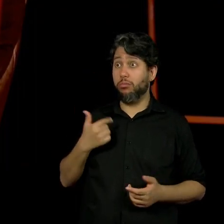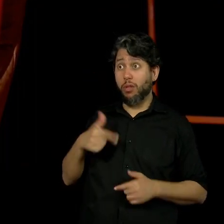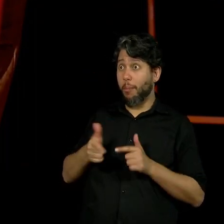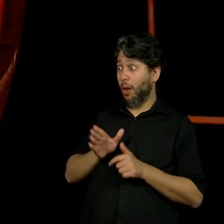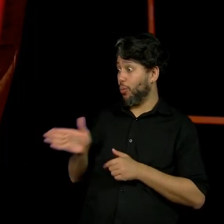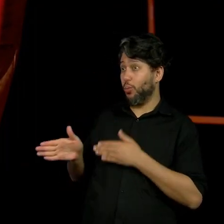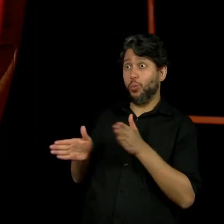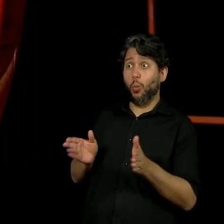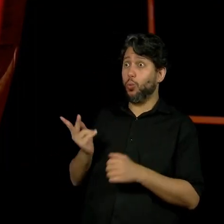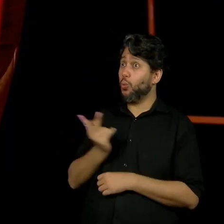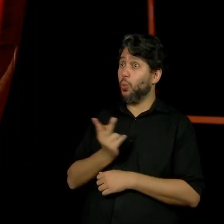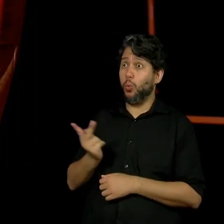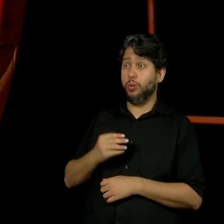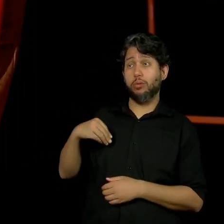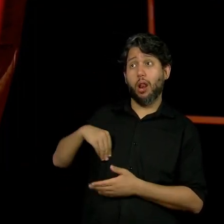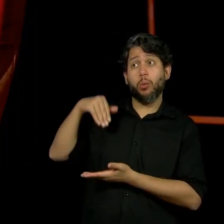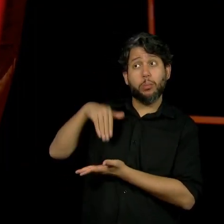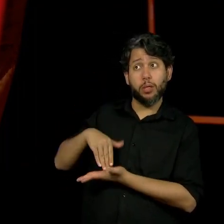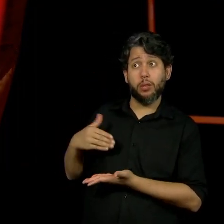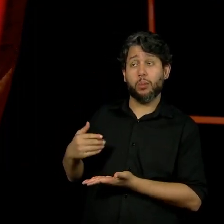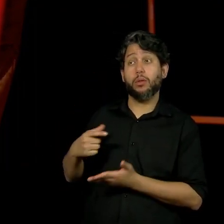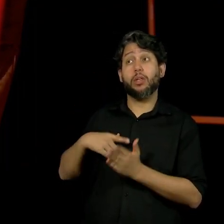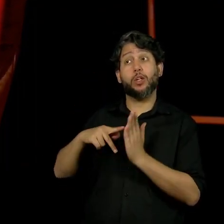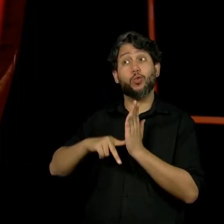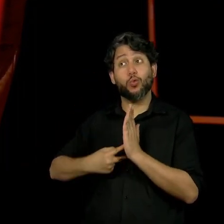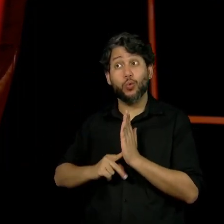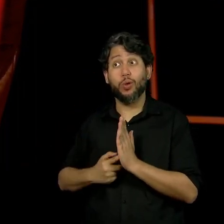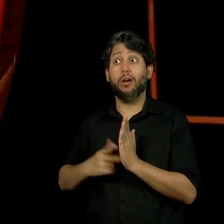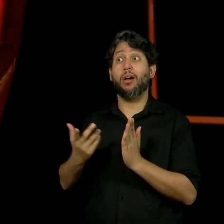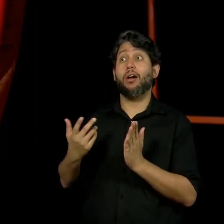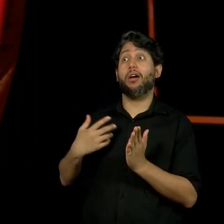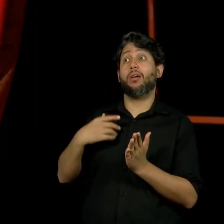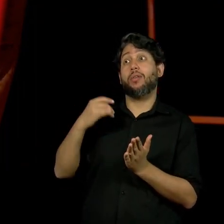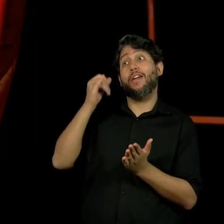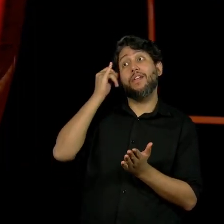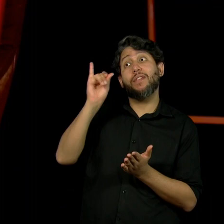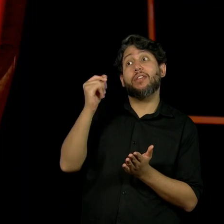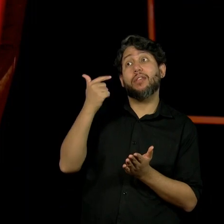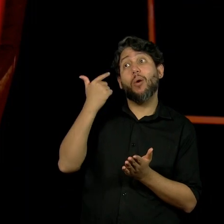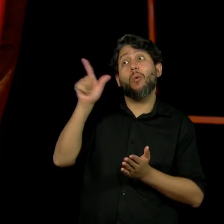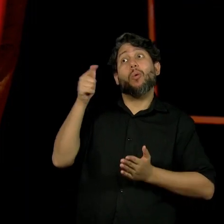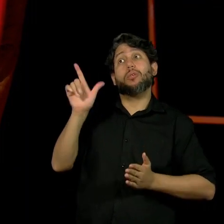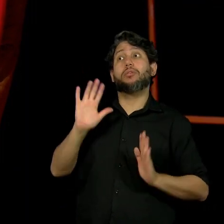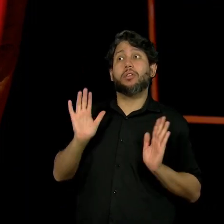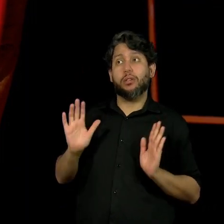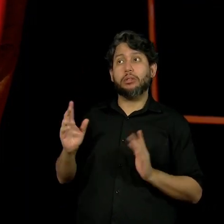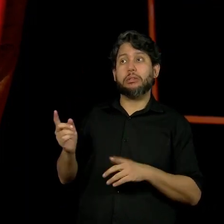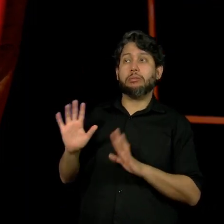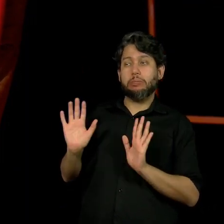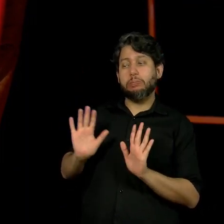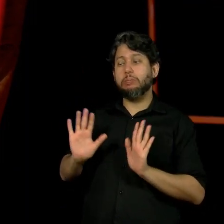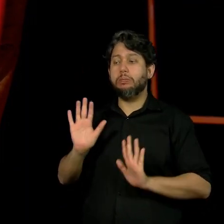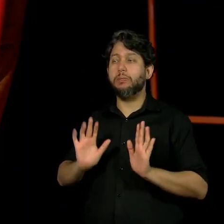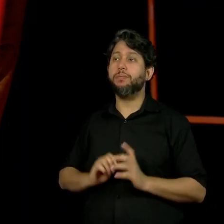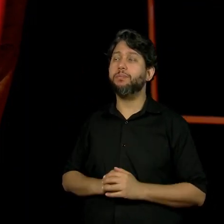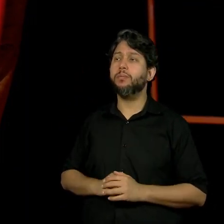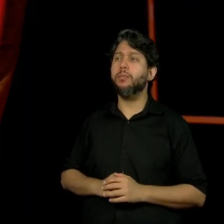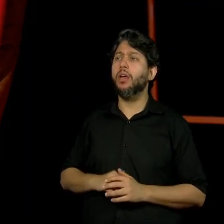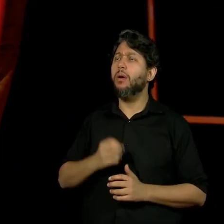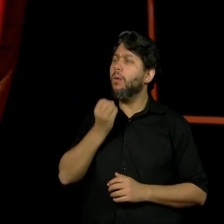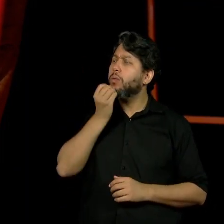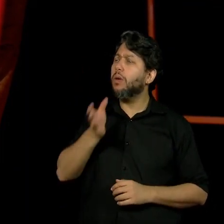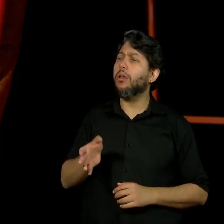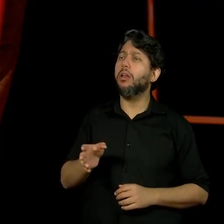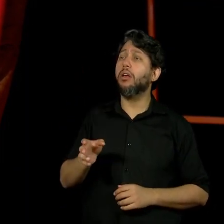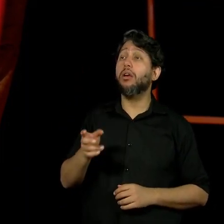mínimo, né? E por causa do sindicato também, evitavam de me levar para outras emissoras, né? E vá na